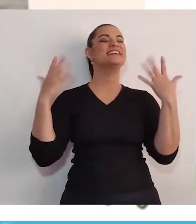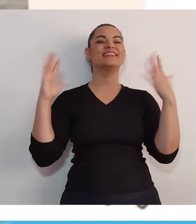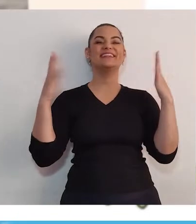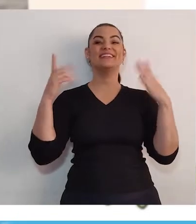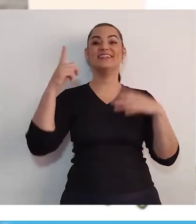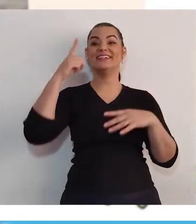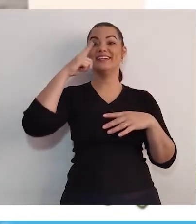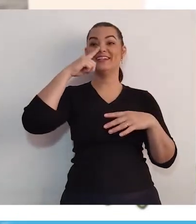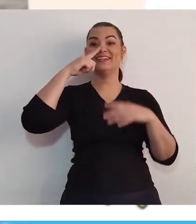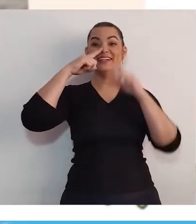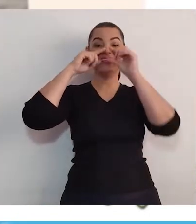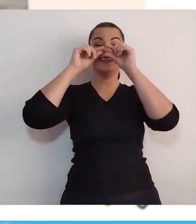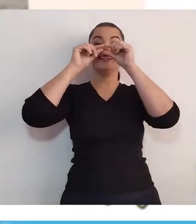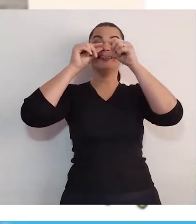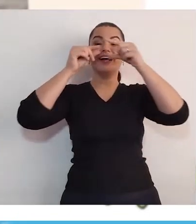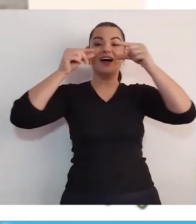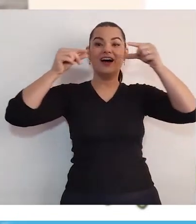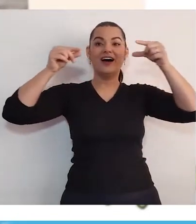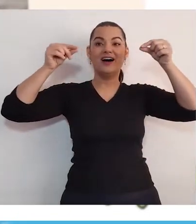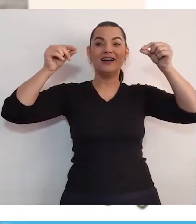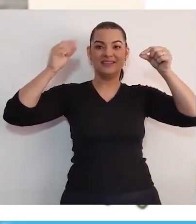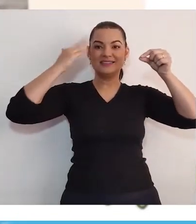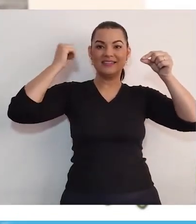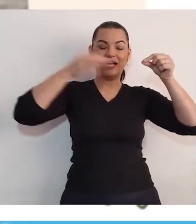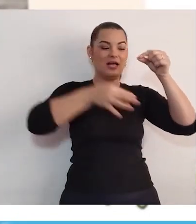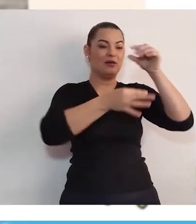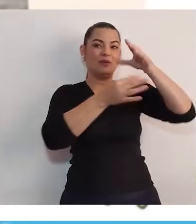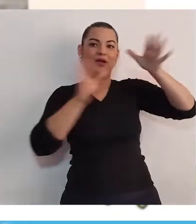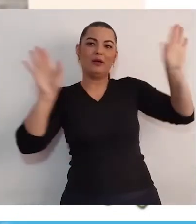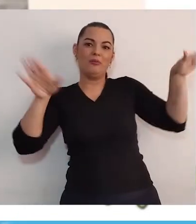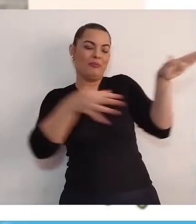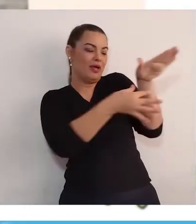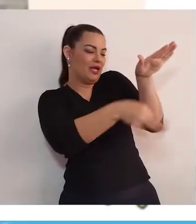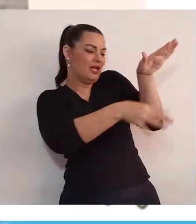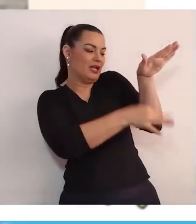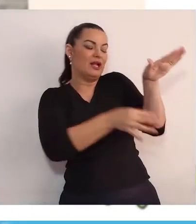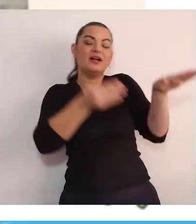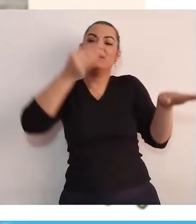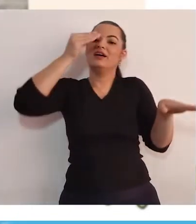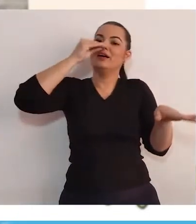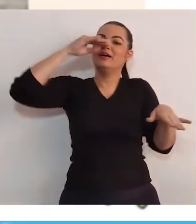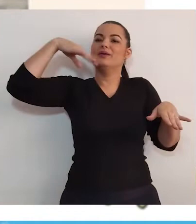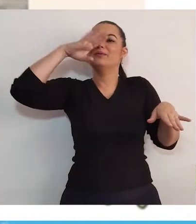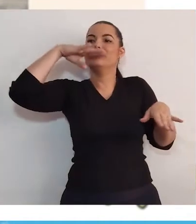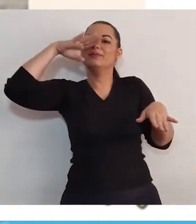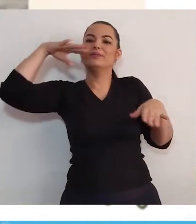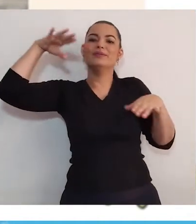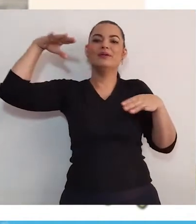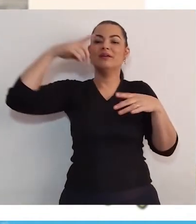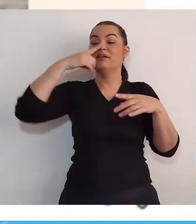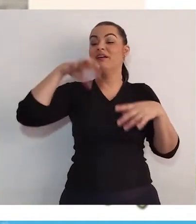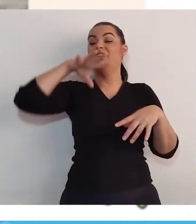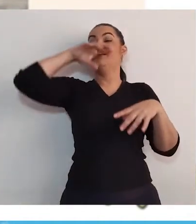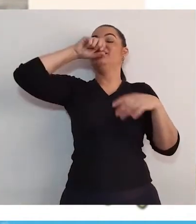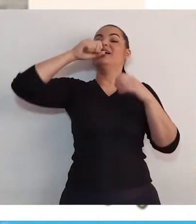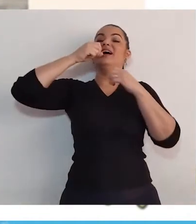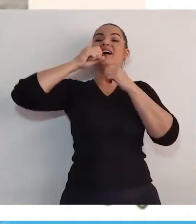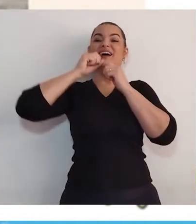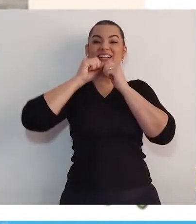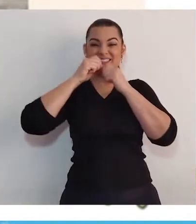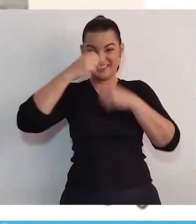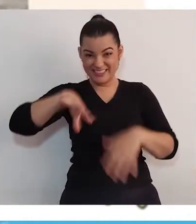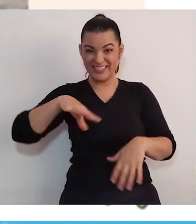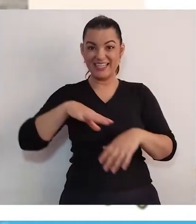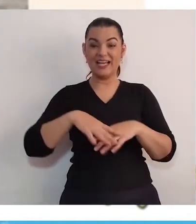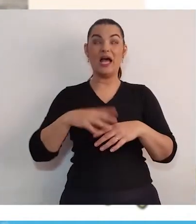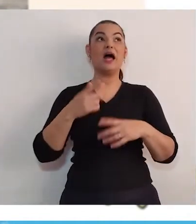A pena me deixou bonzinho. Já posso até matar a fome fazendo o lanchinho. E